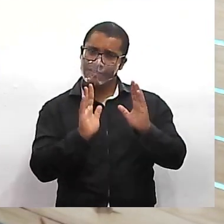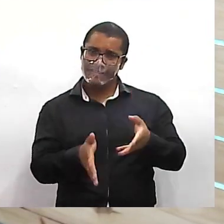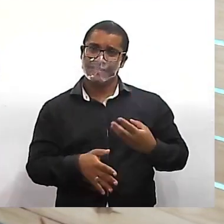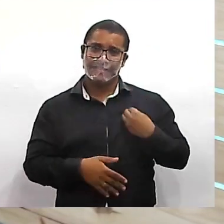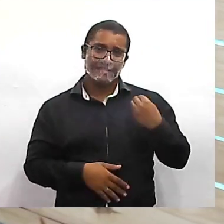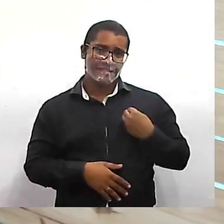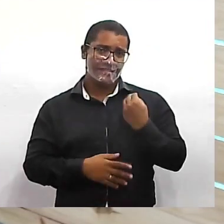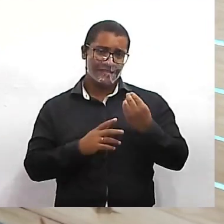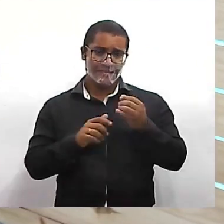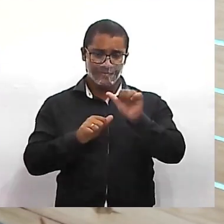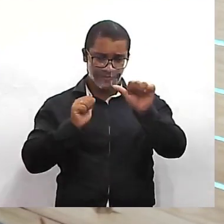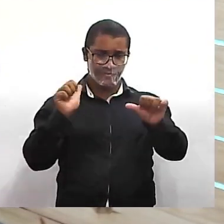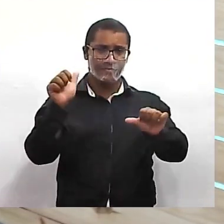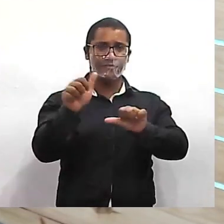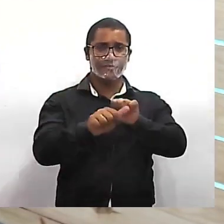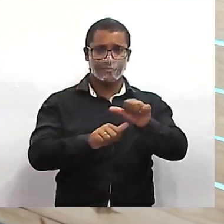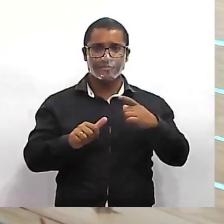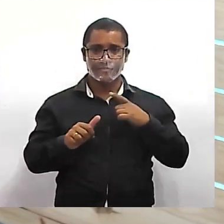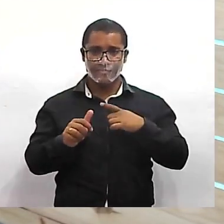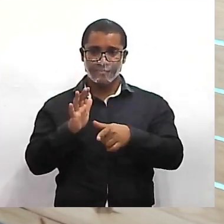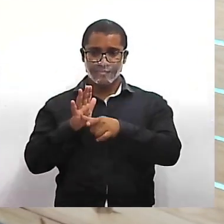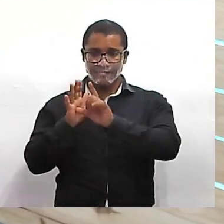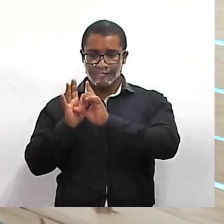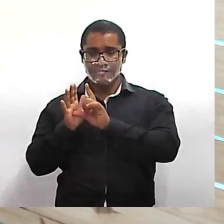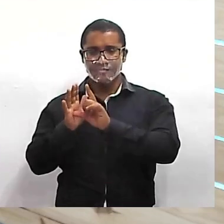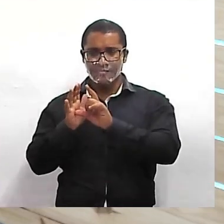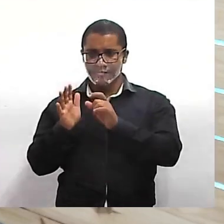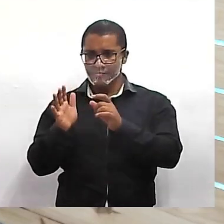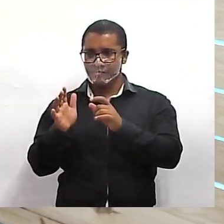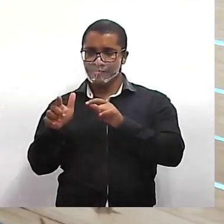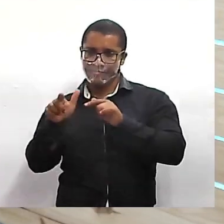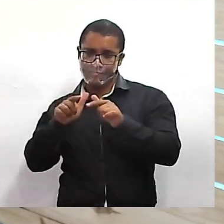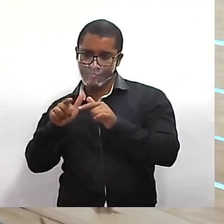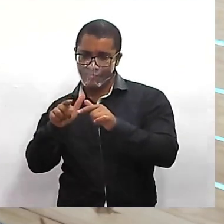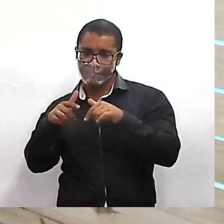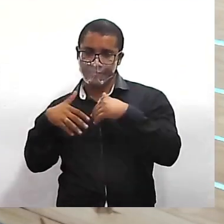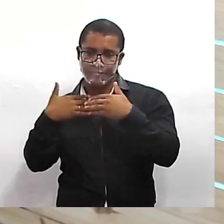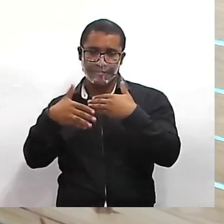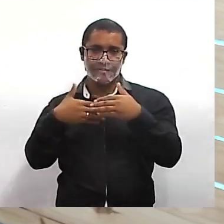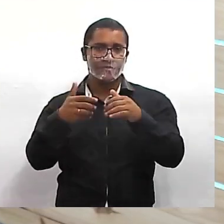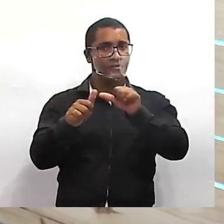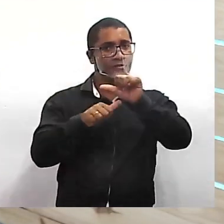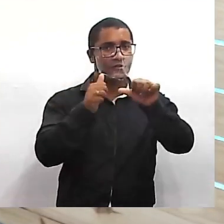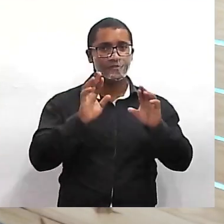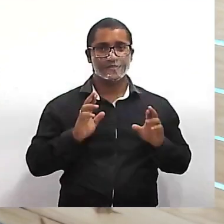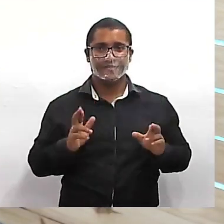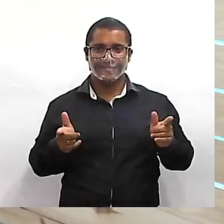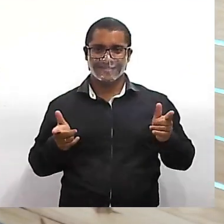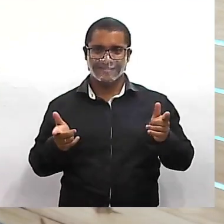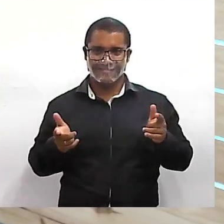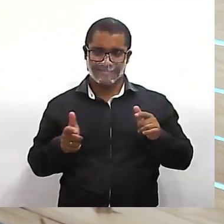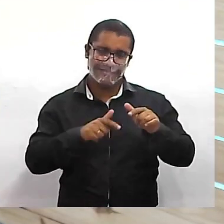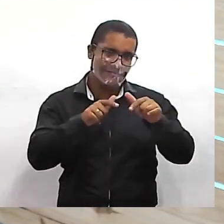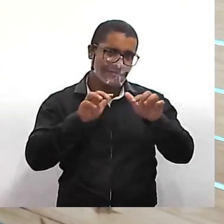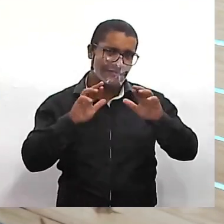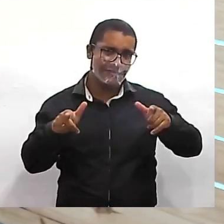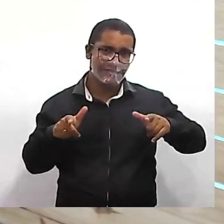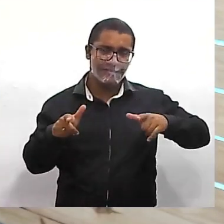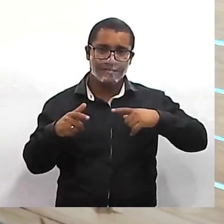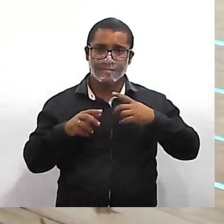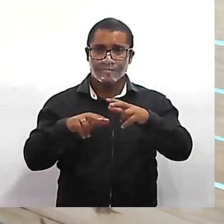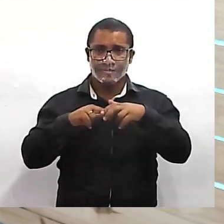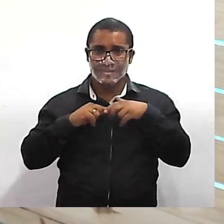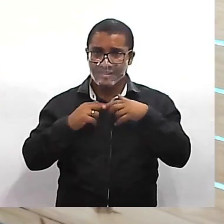esse processo, né, de sair de onde estava e passar para um outro patamar. Né? Diante do